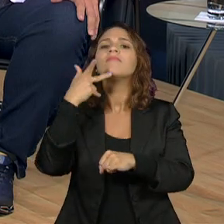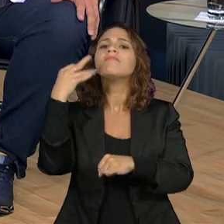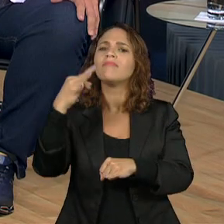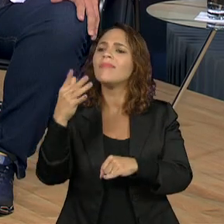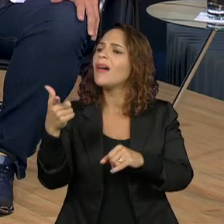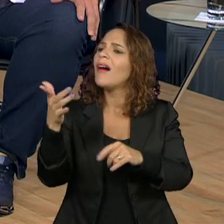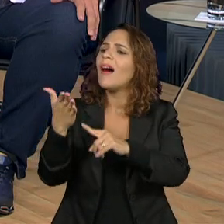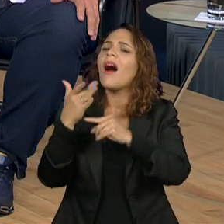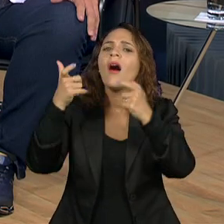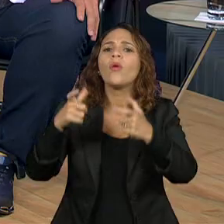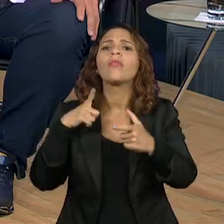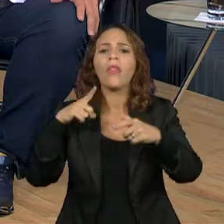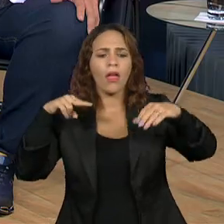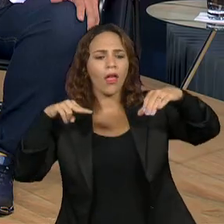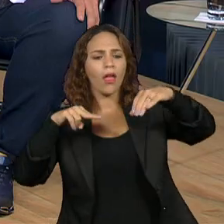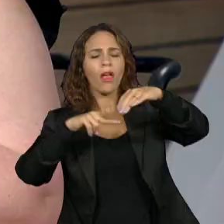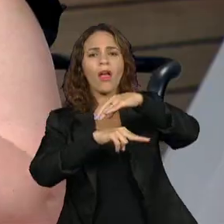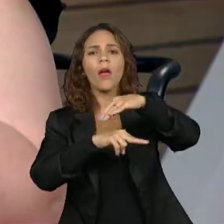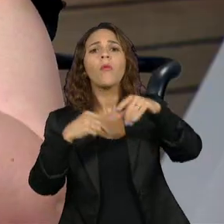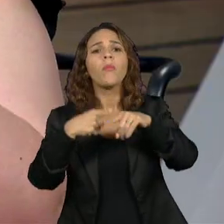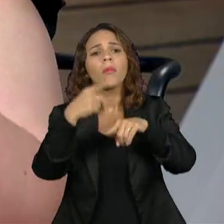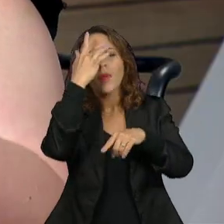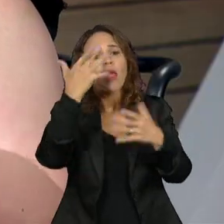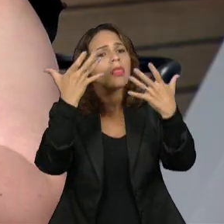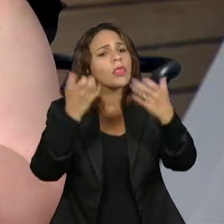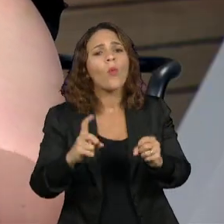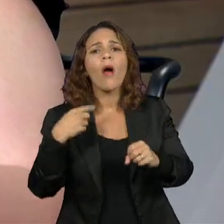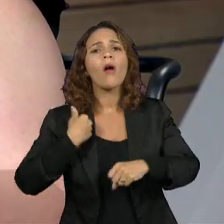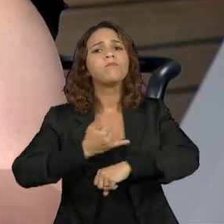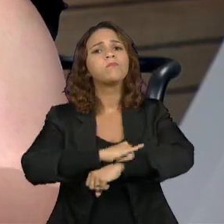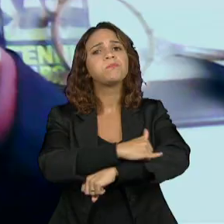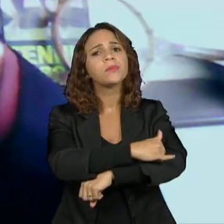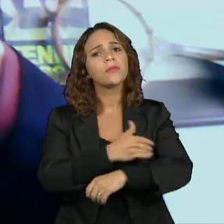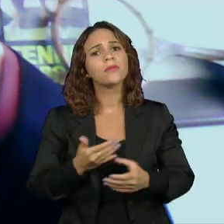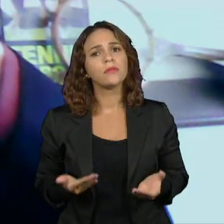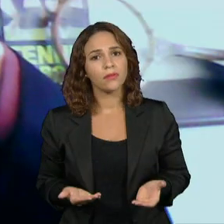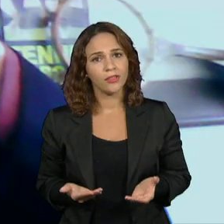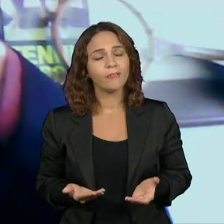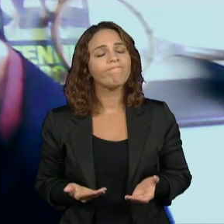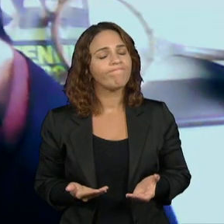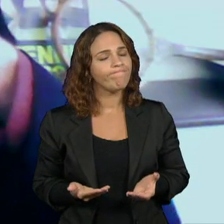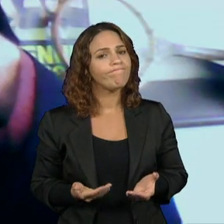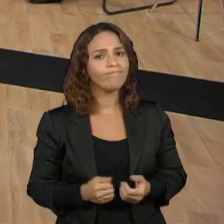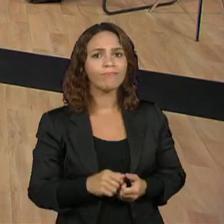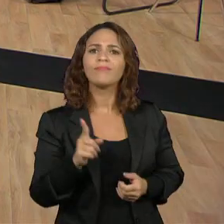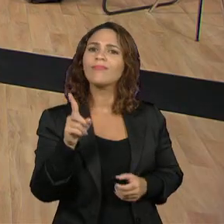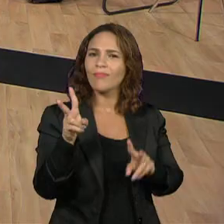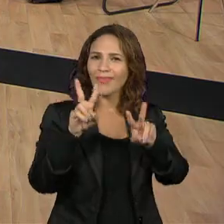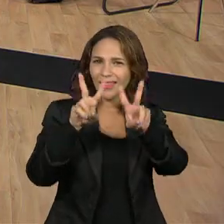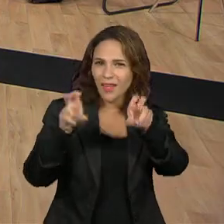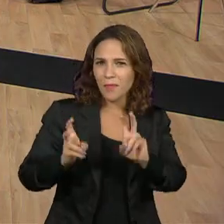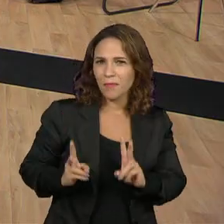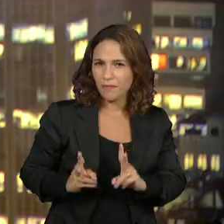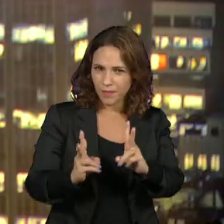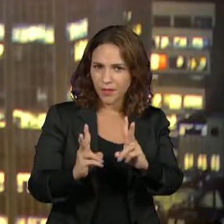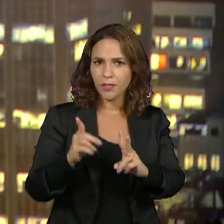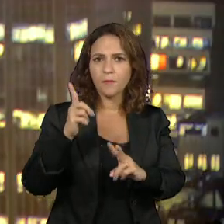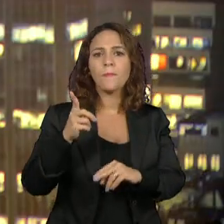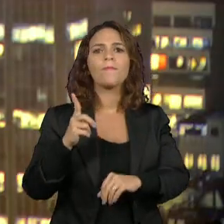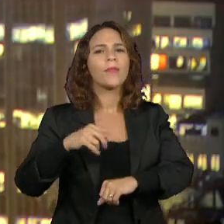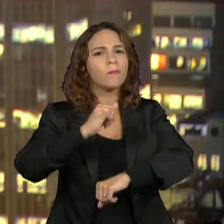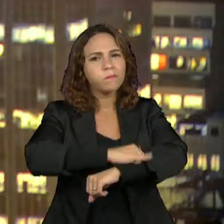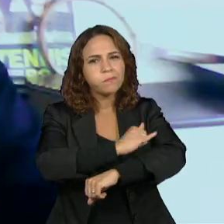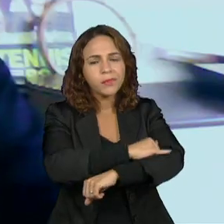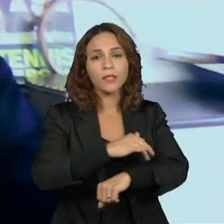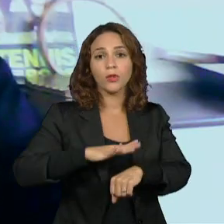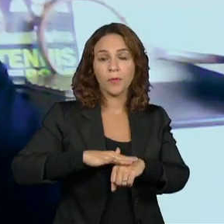indicações de lugares que faziam ressonância magnética, porque muitos lugares não atendem. Doutor Adriano, ainda sobre essa questão, obesidade é doença? Eu